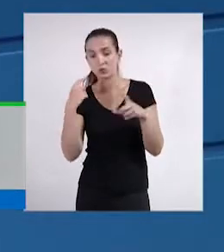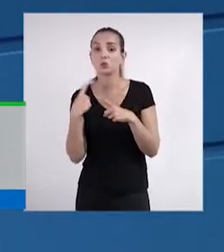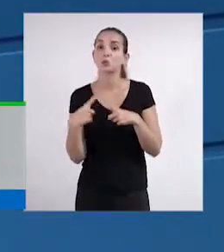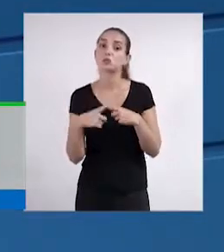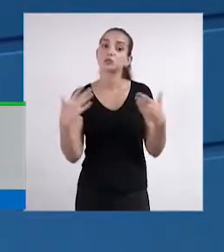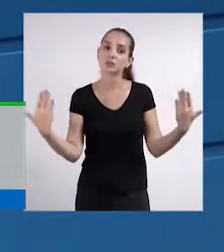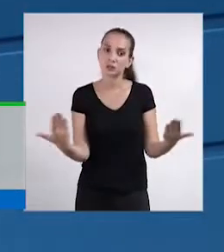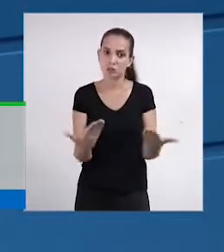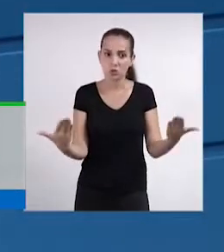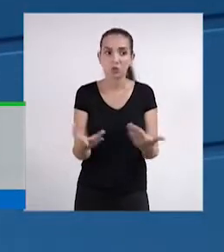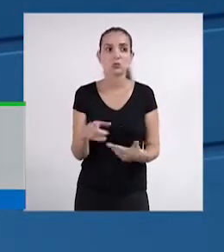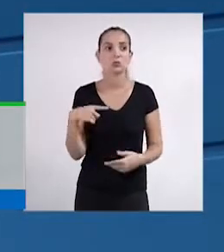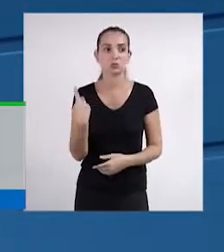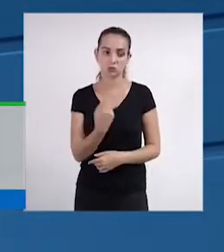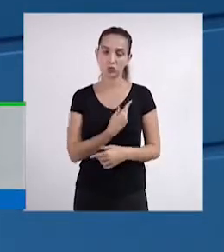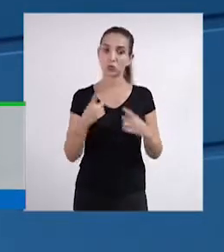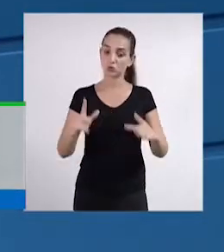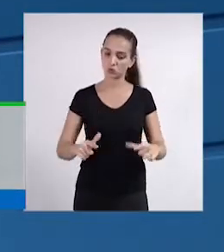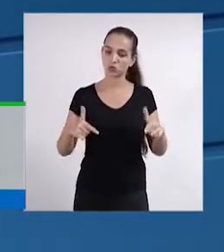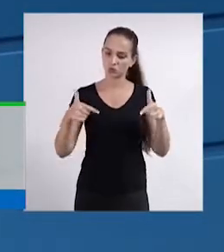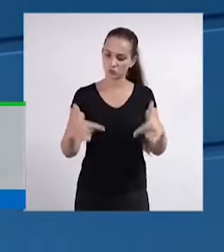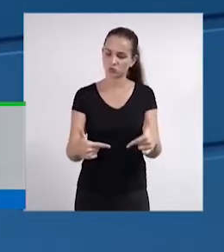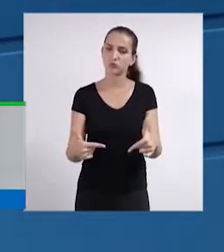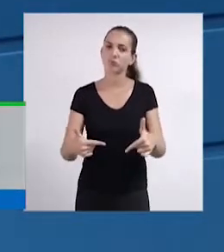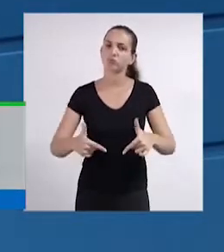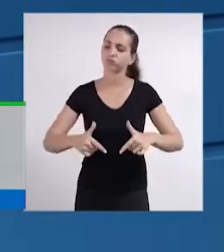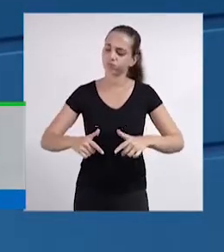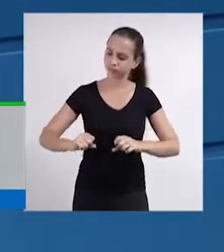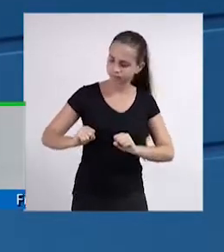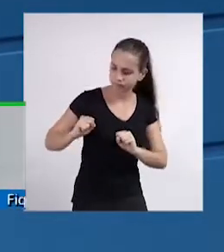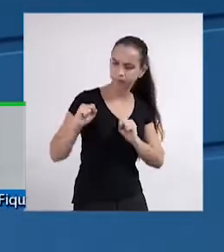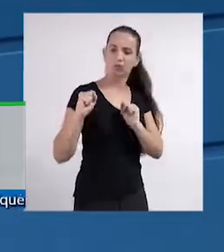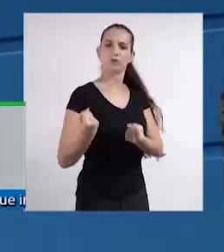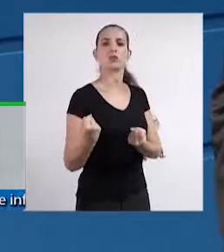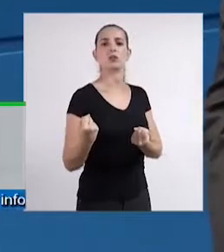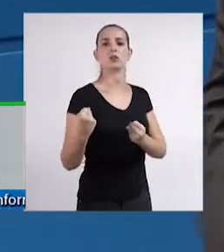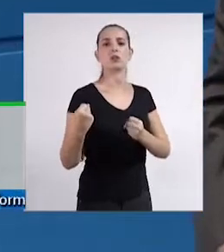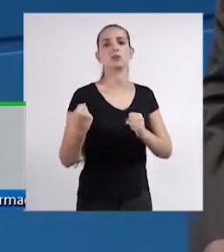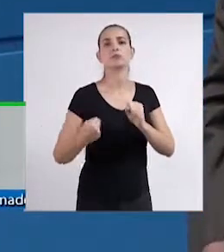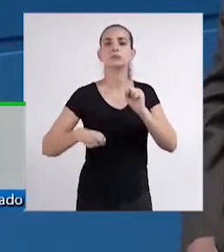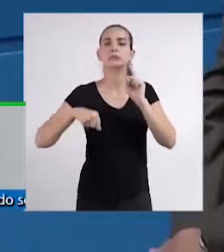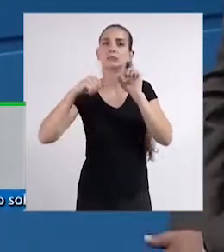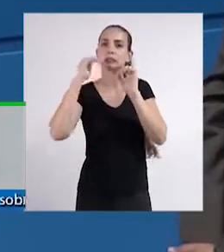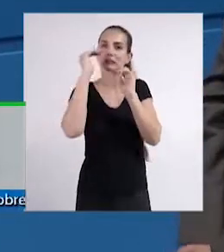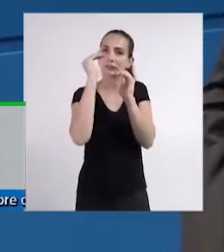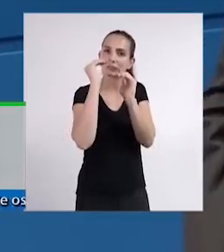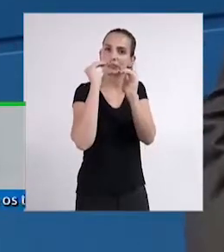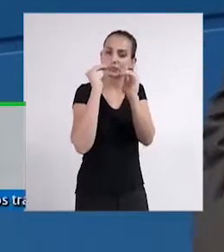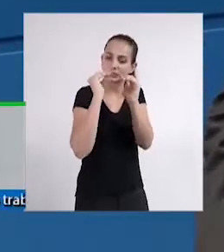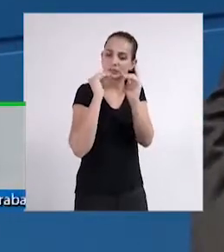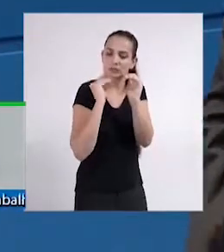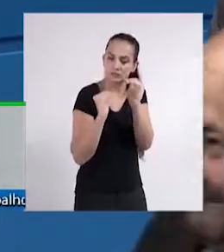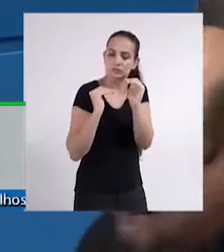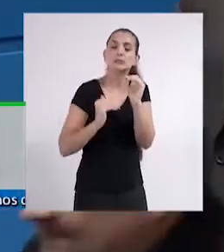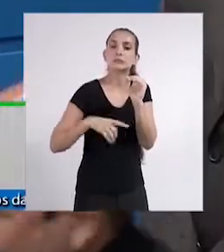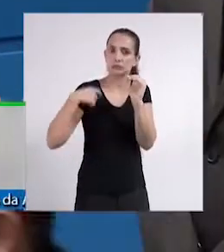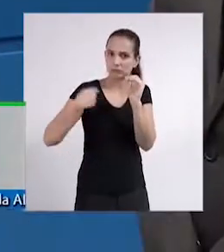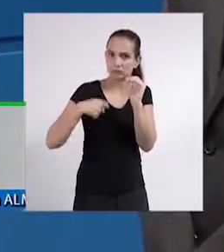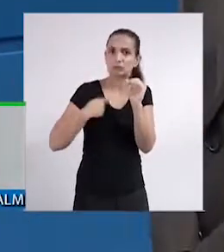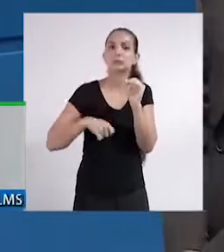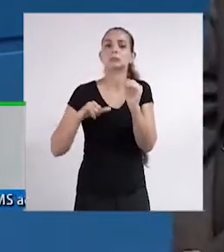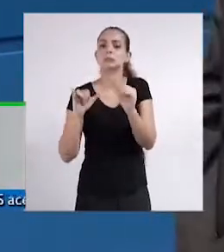agora lutar, brigar, defender pontos que precisam ser